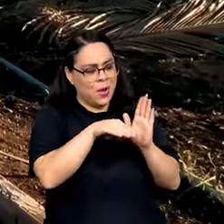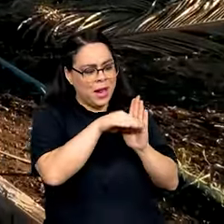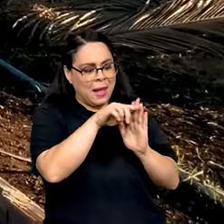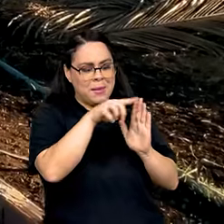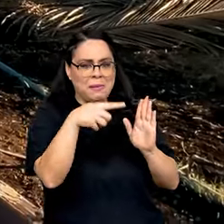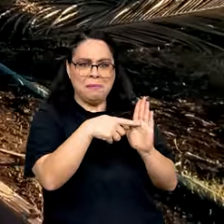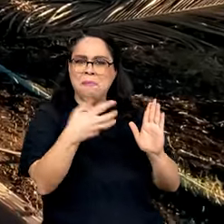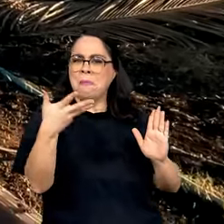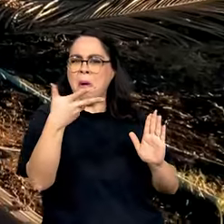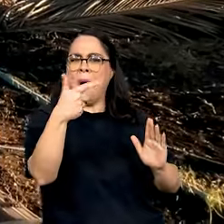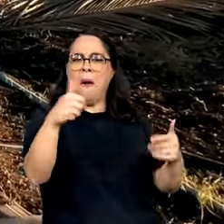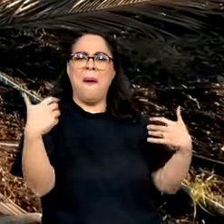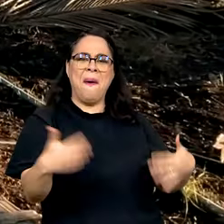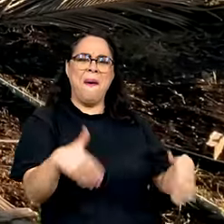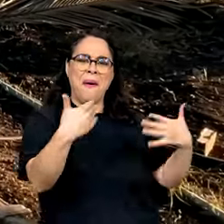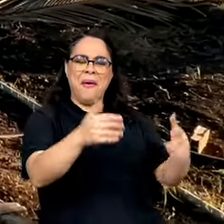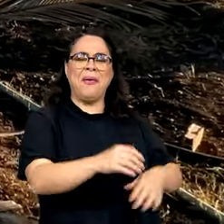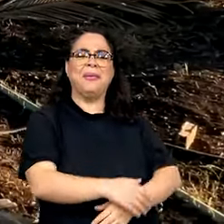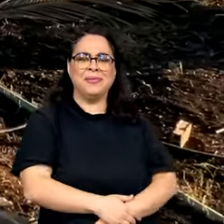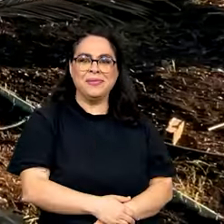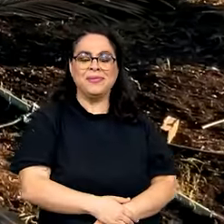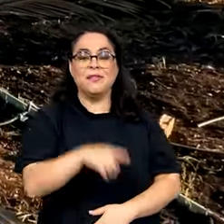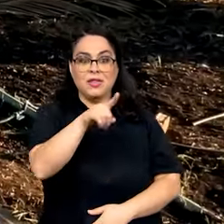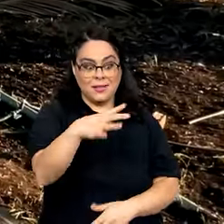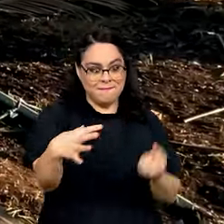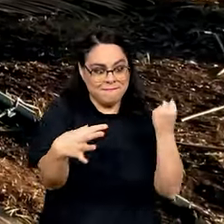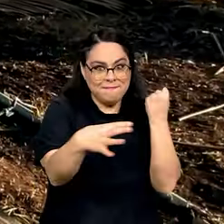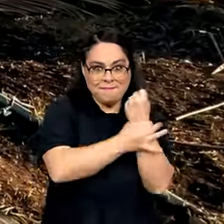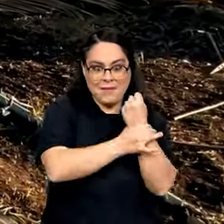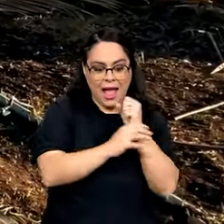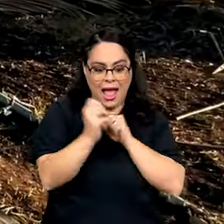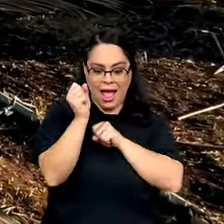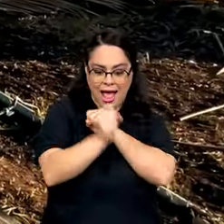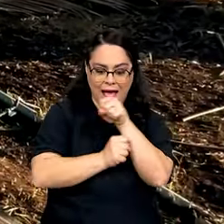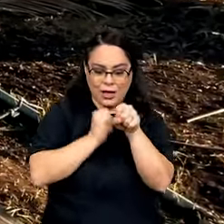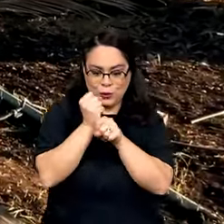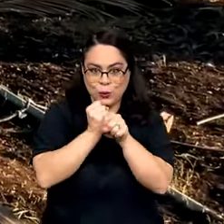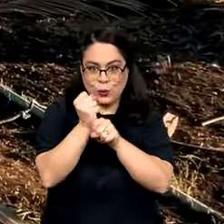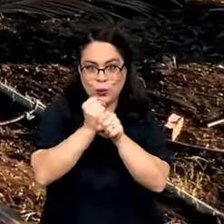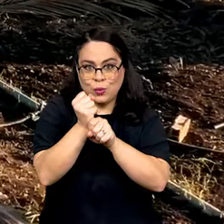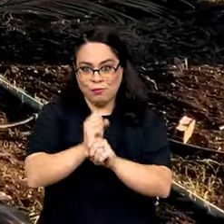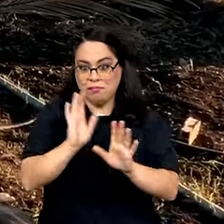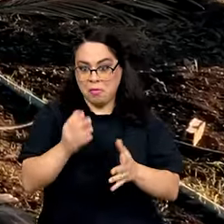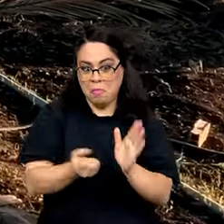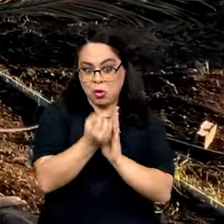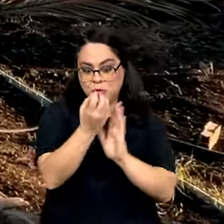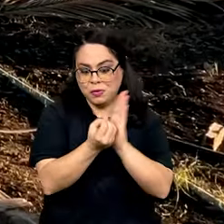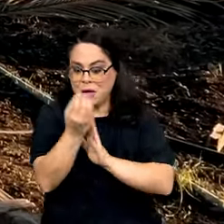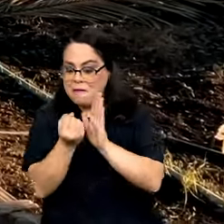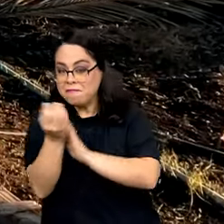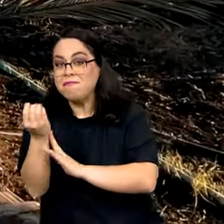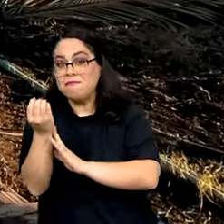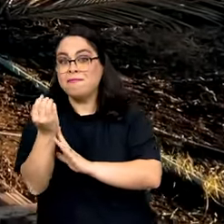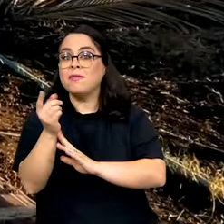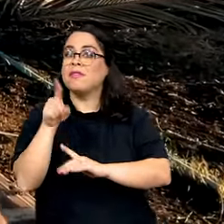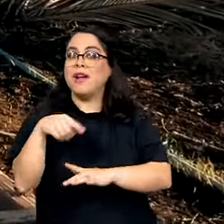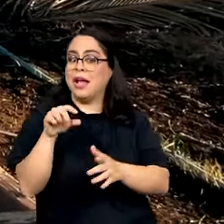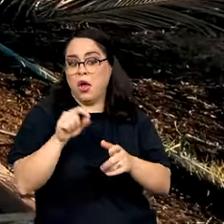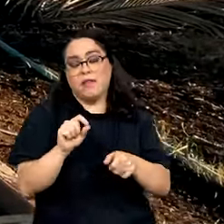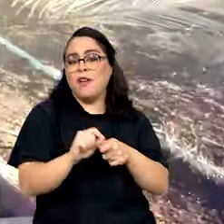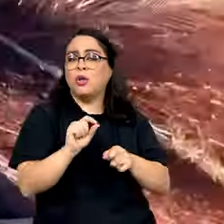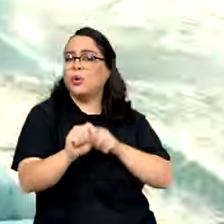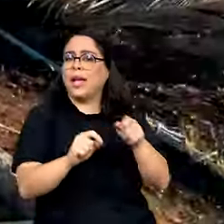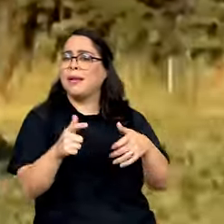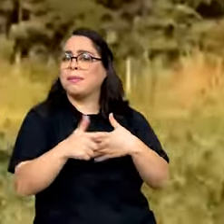show de bola endeu porque você já garantiu o ano todo sua produção aí só